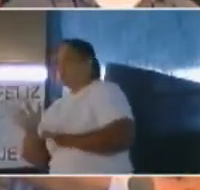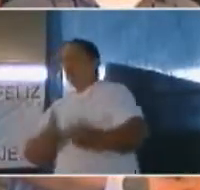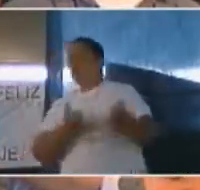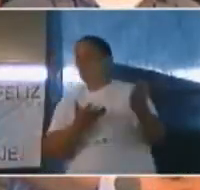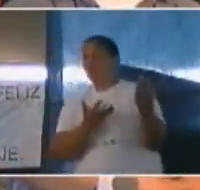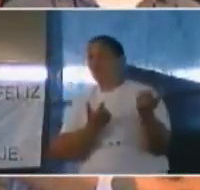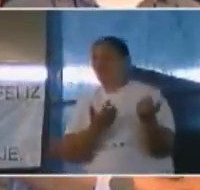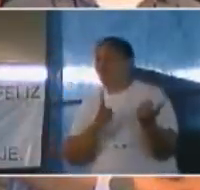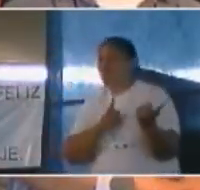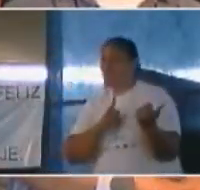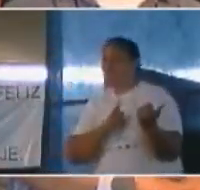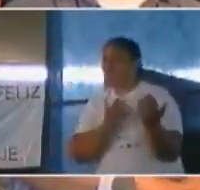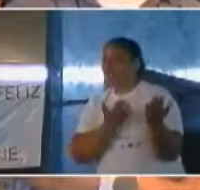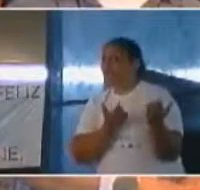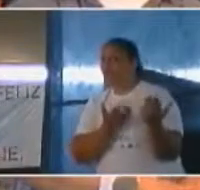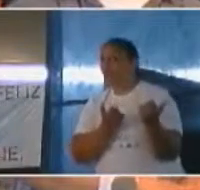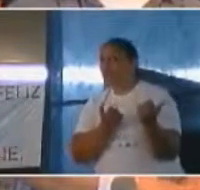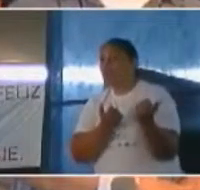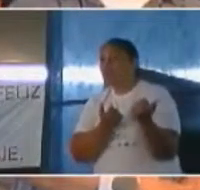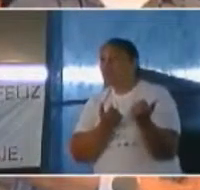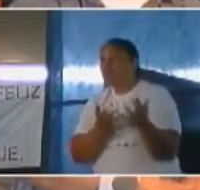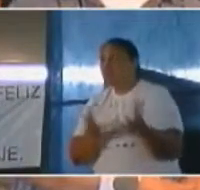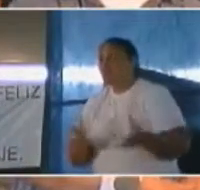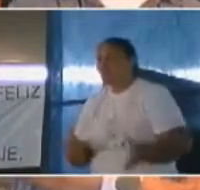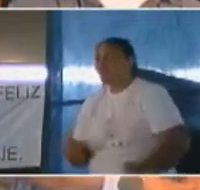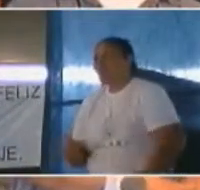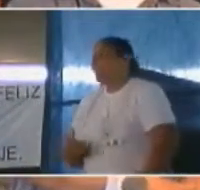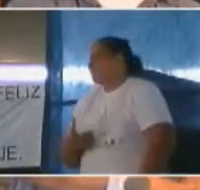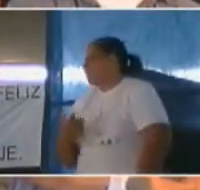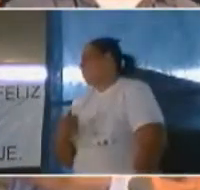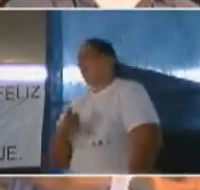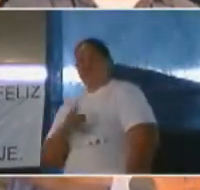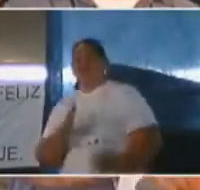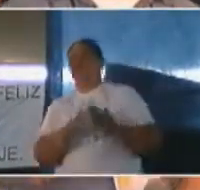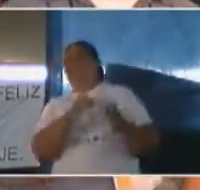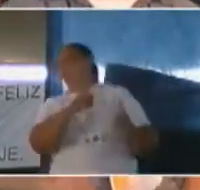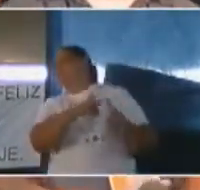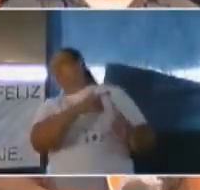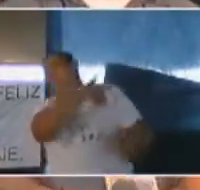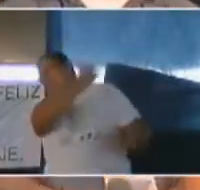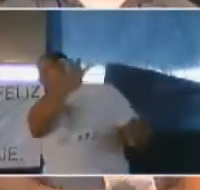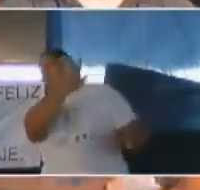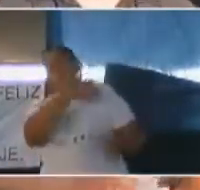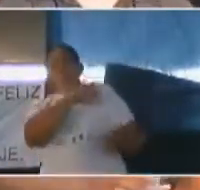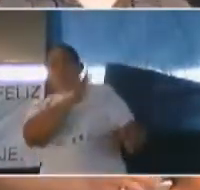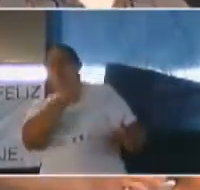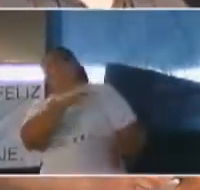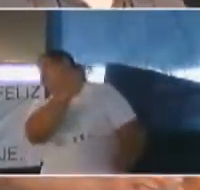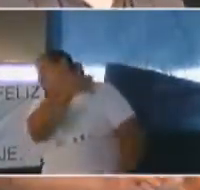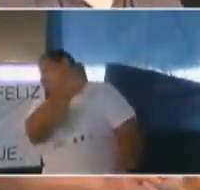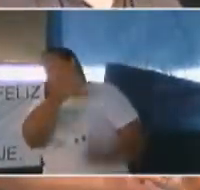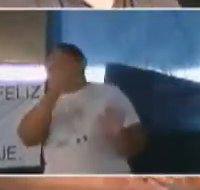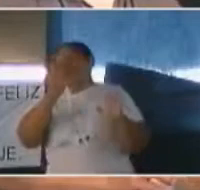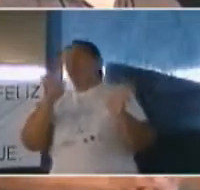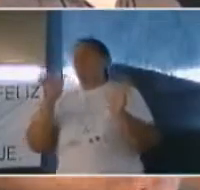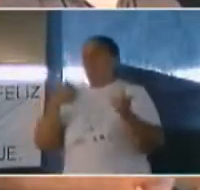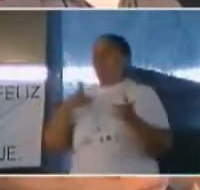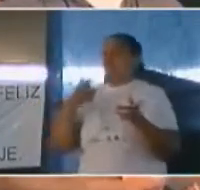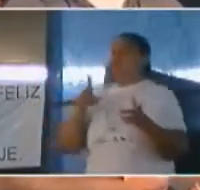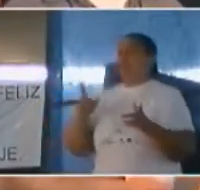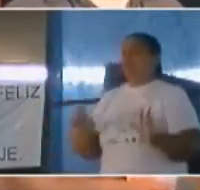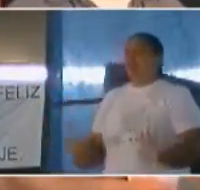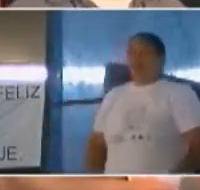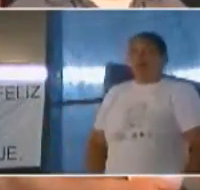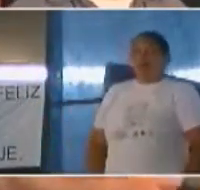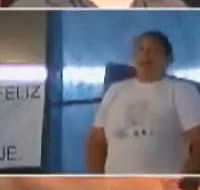jovens que, eu fiz uma fala que tem jovens que, eu não tenho igreja, não vou ficar falando a palavra de Deus, mas quando a situação